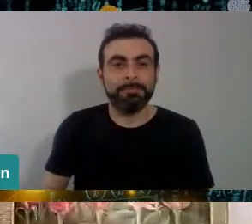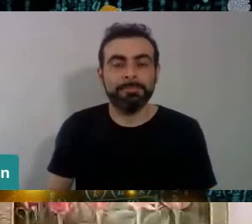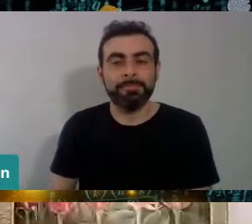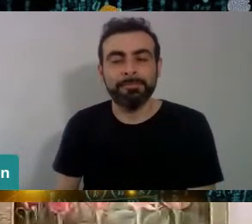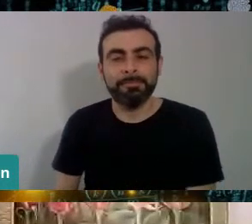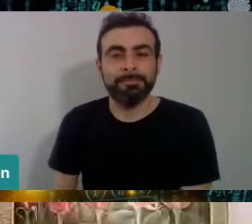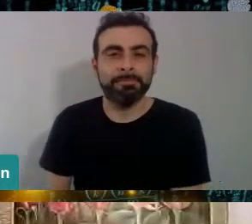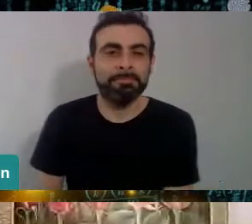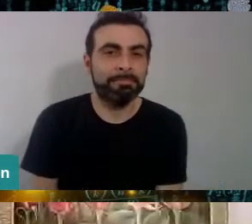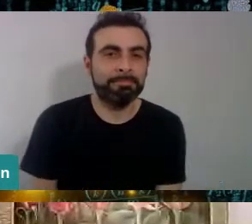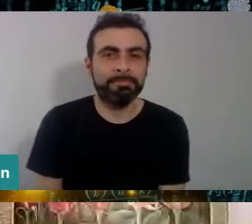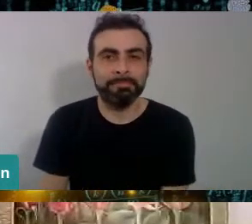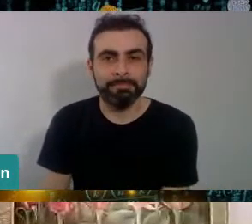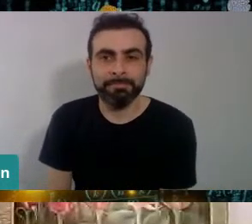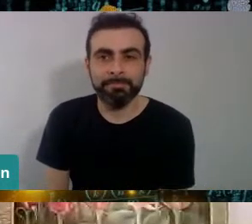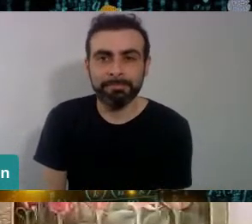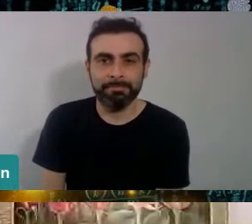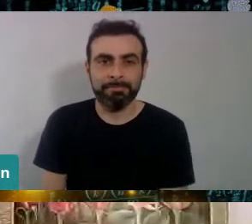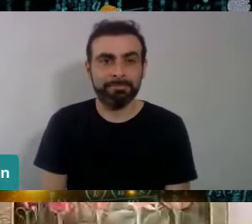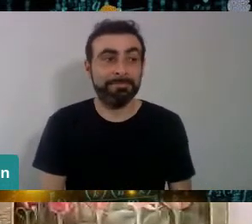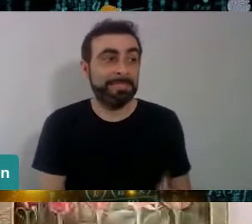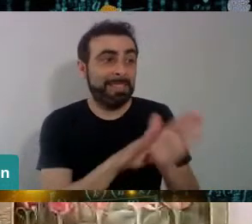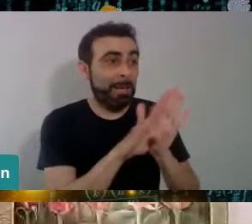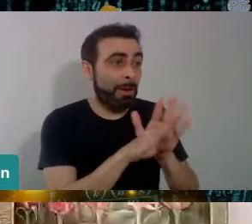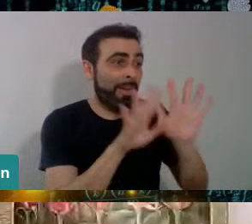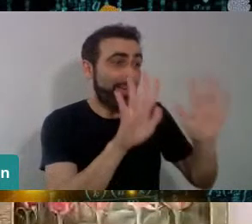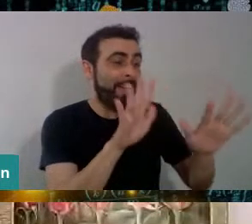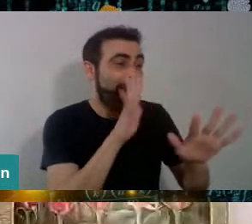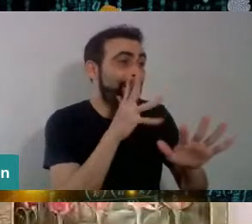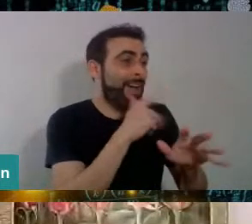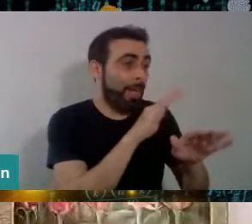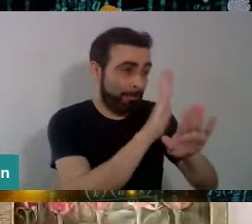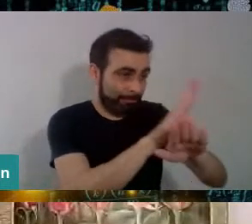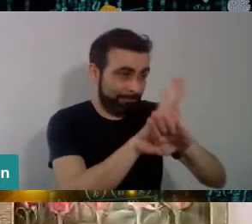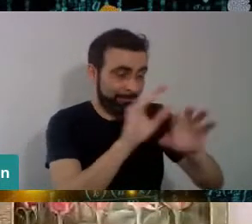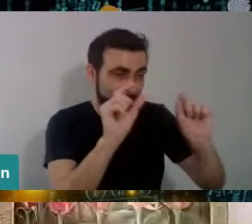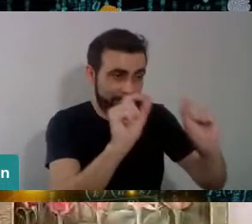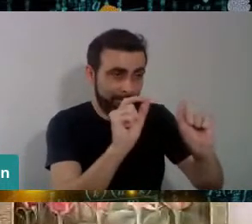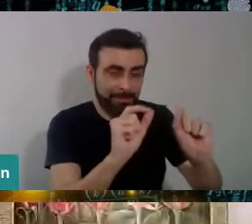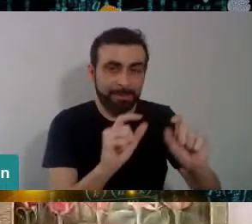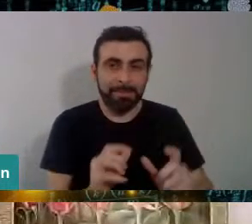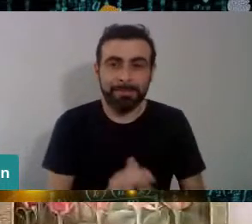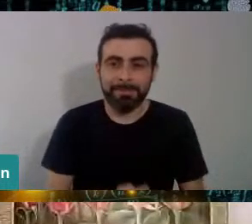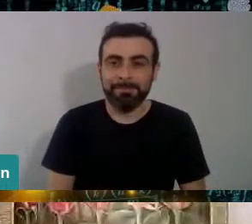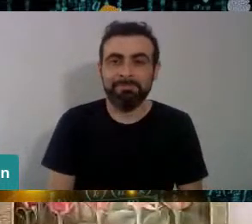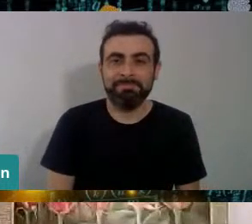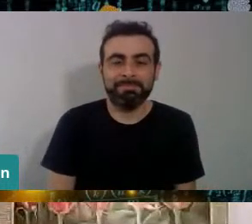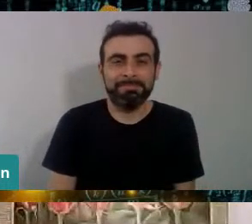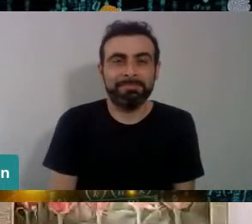Ela vai chegar daqui a pouco. Pegou trânsito no caminho. Ah, tá certo.